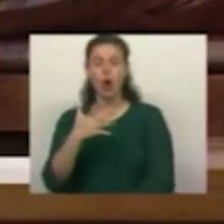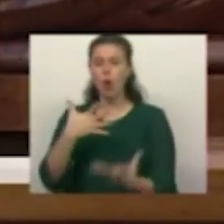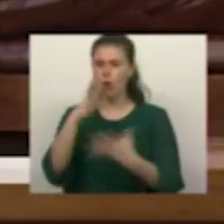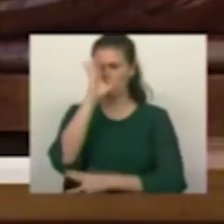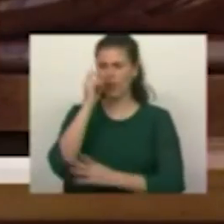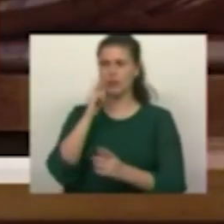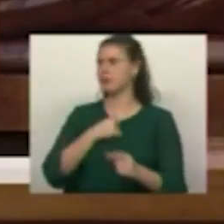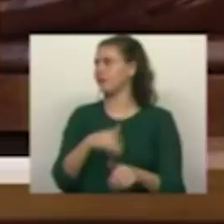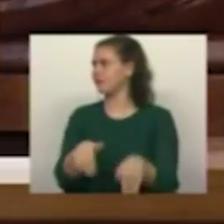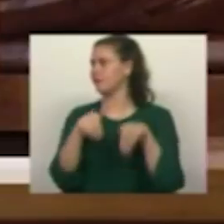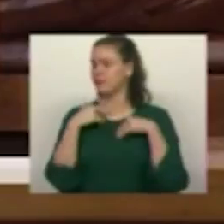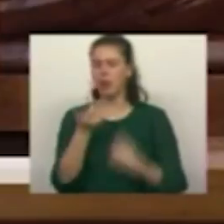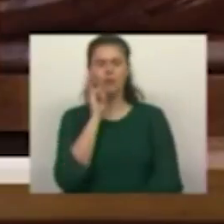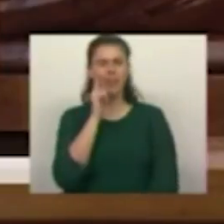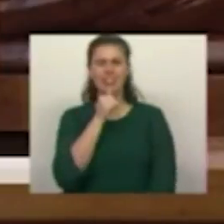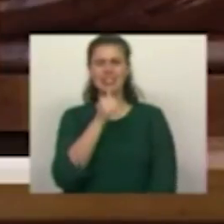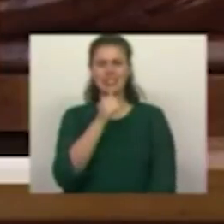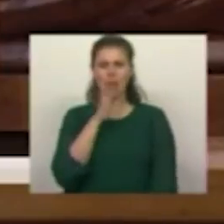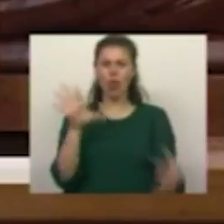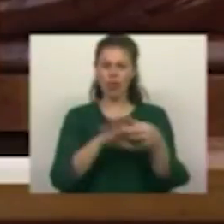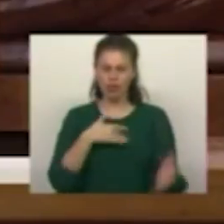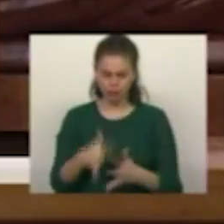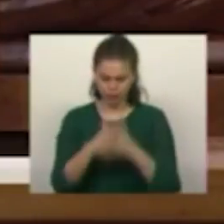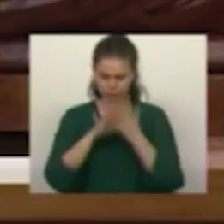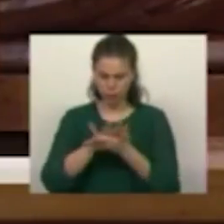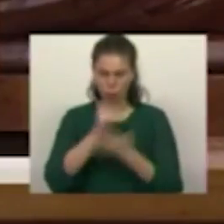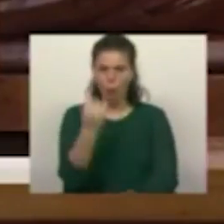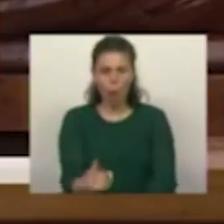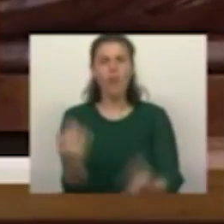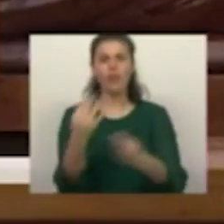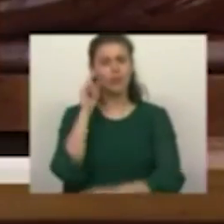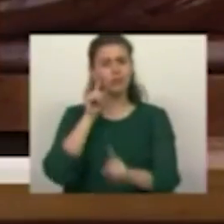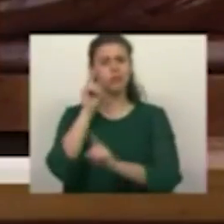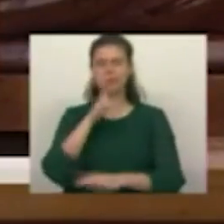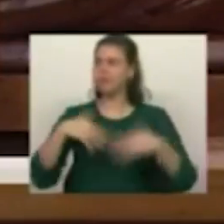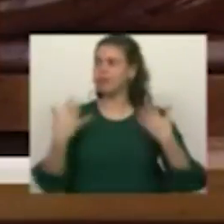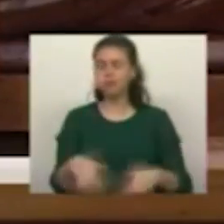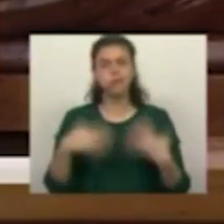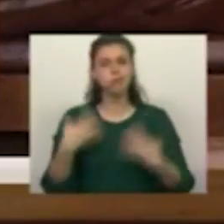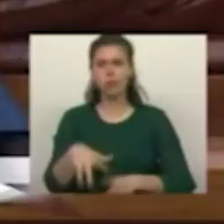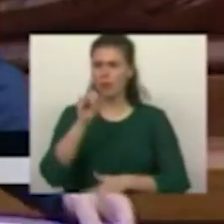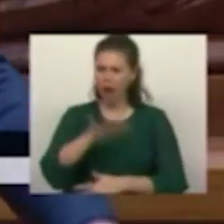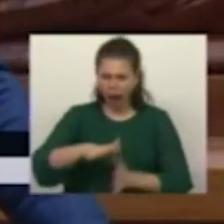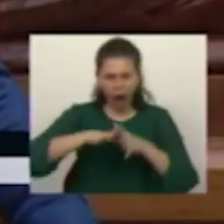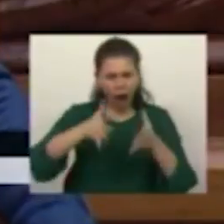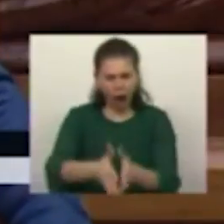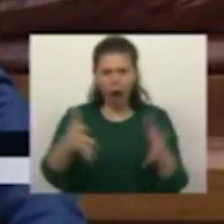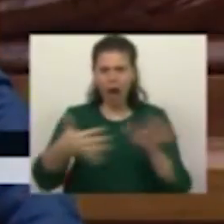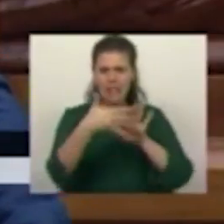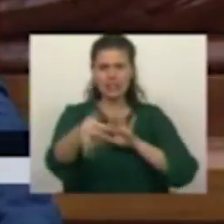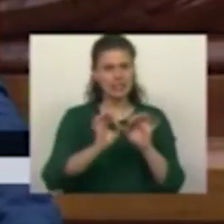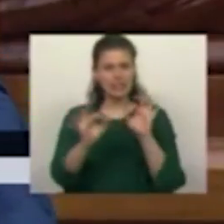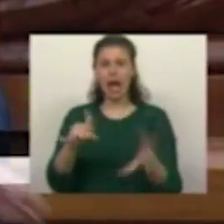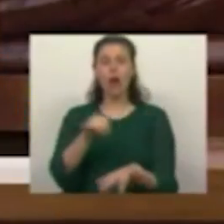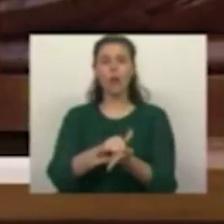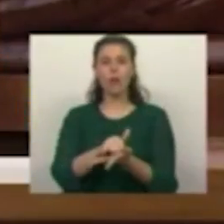demitiu-se assim de uma importante decisão sobre uma infraestrutura com a importância e com a dimensão de um aeroporto